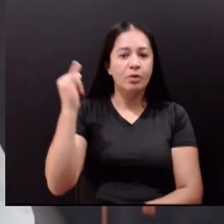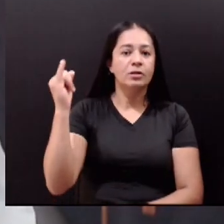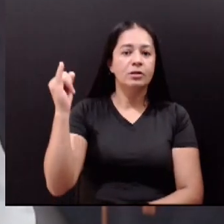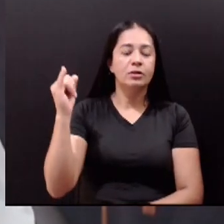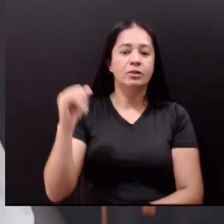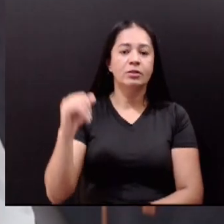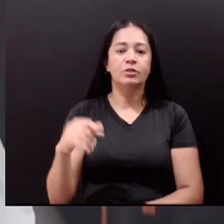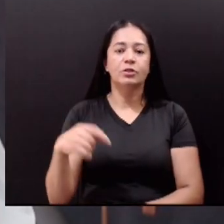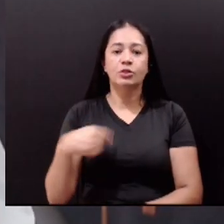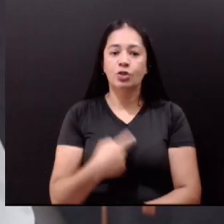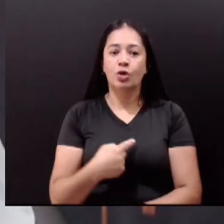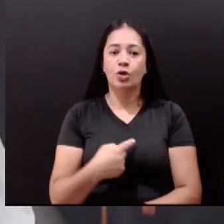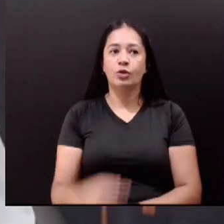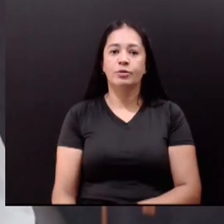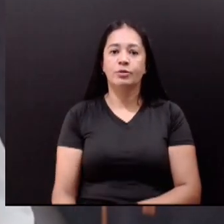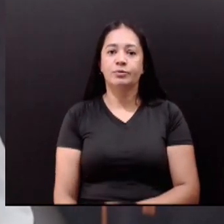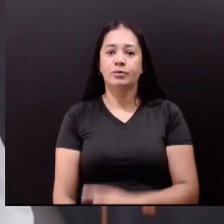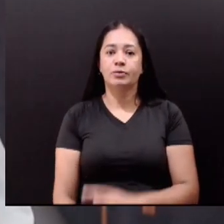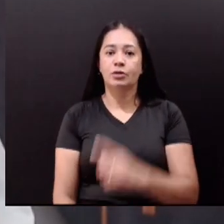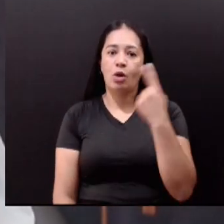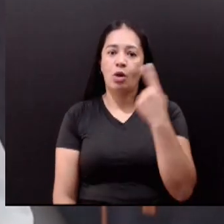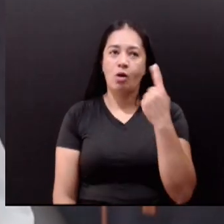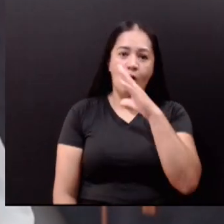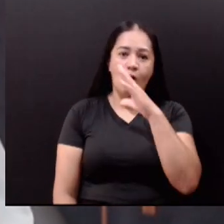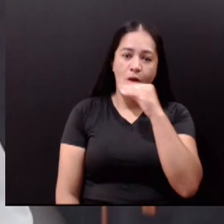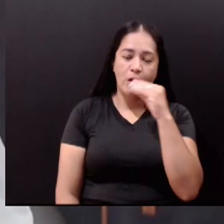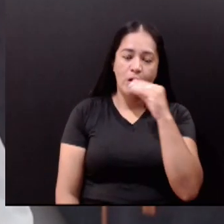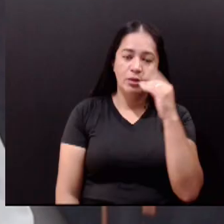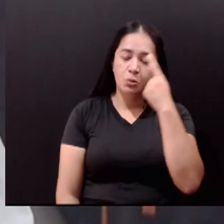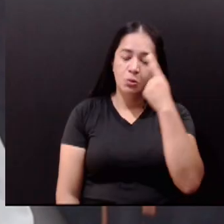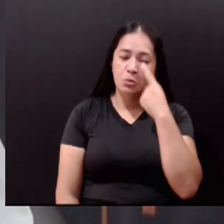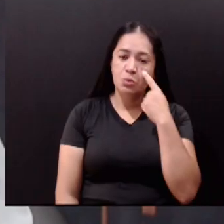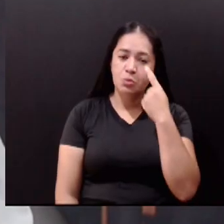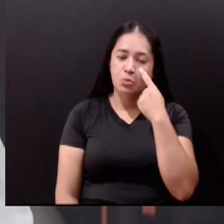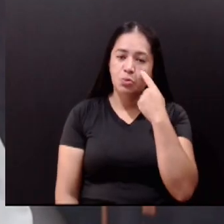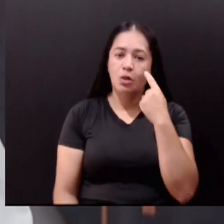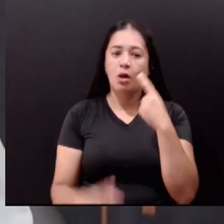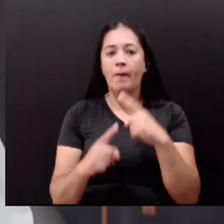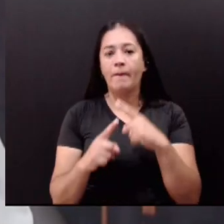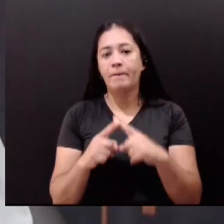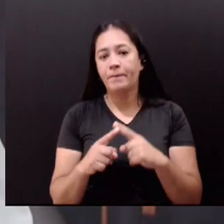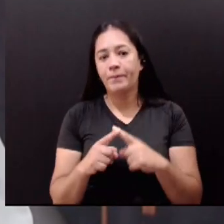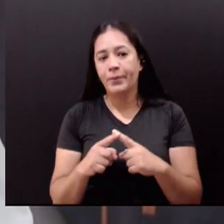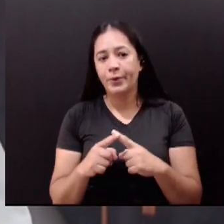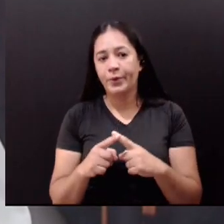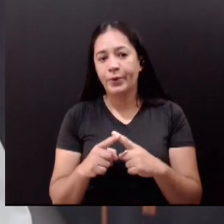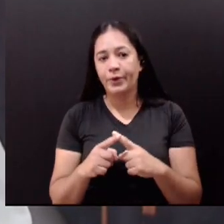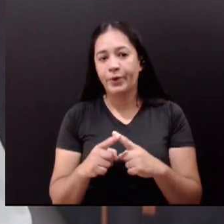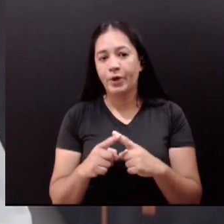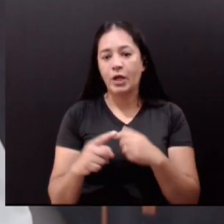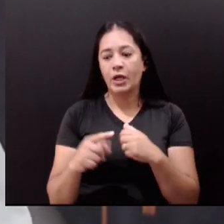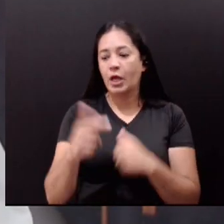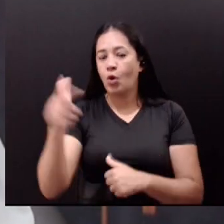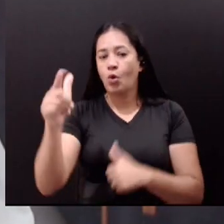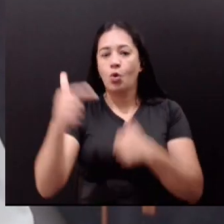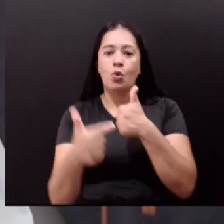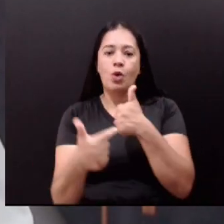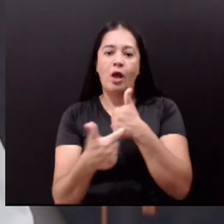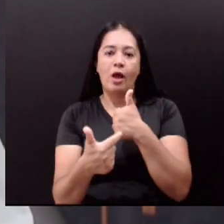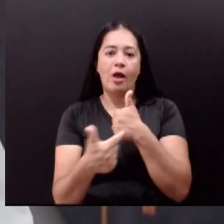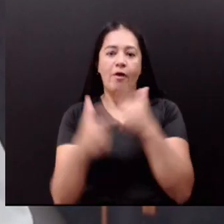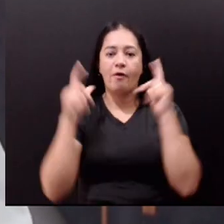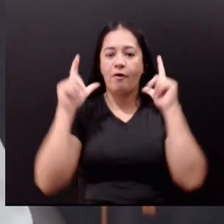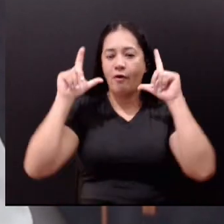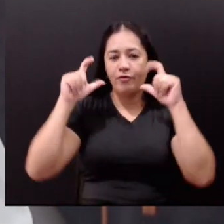adolescente chorar porque o pretendente ali, não curtiu a sua foto, para nós é